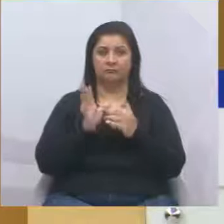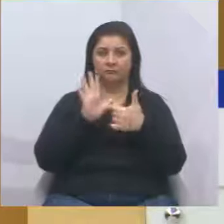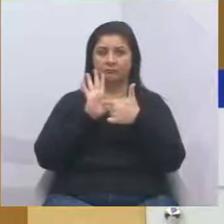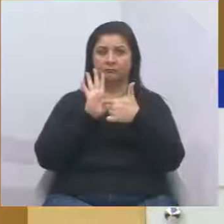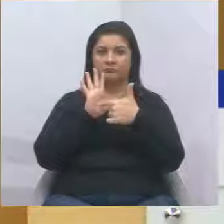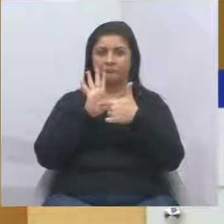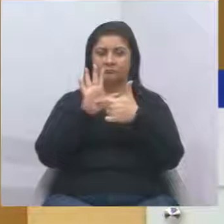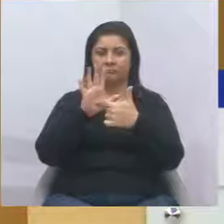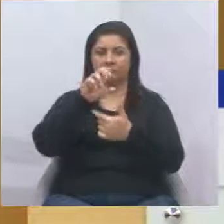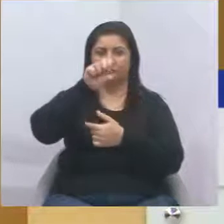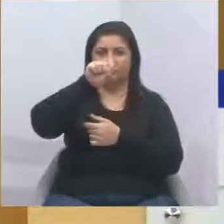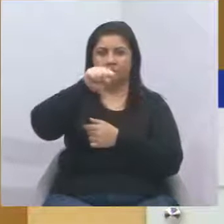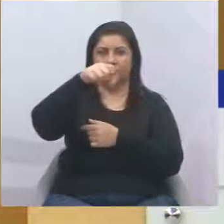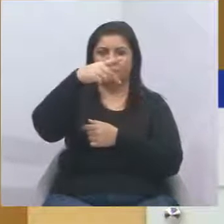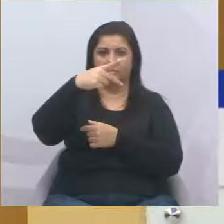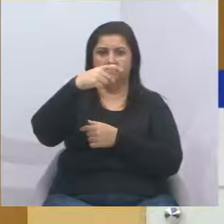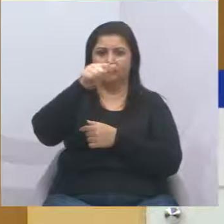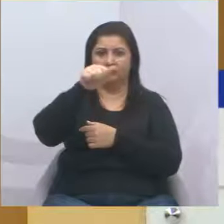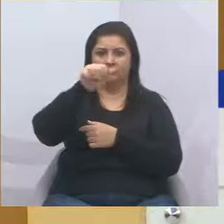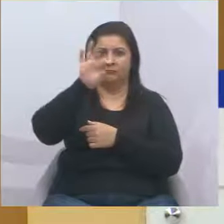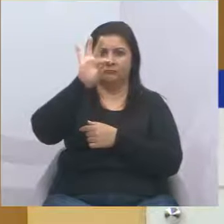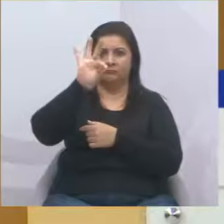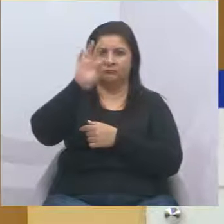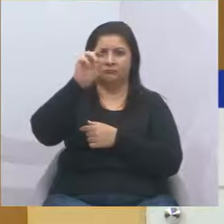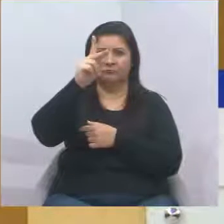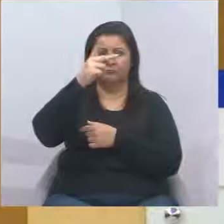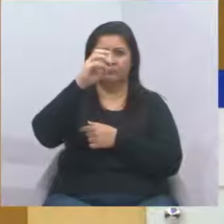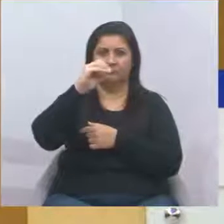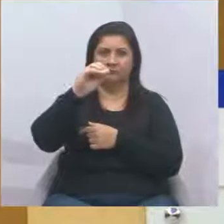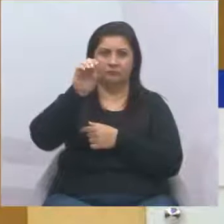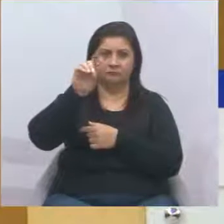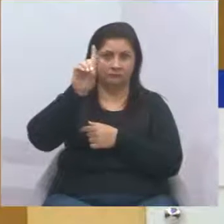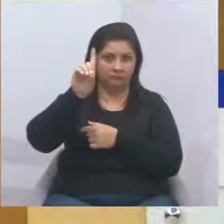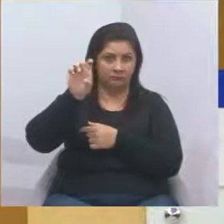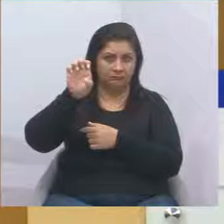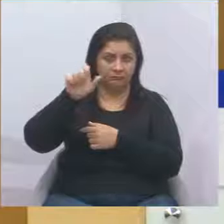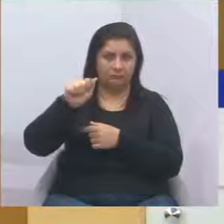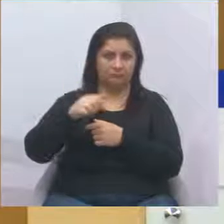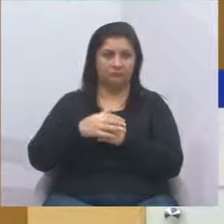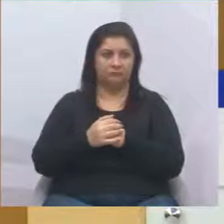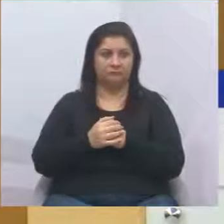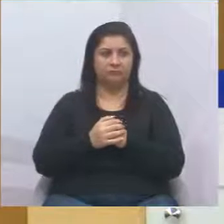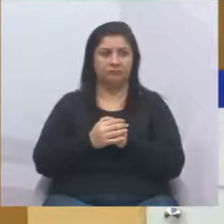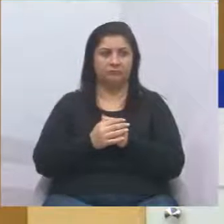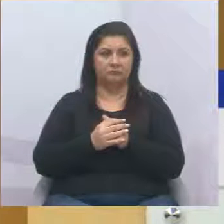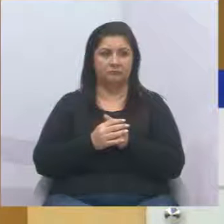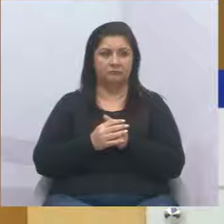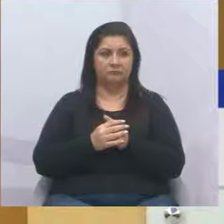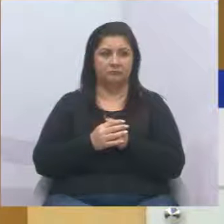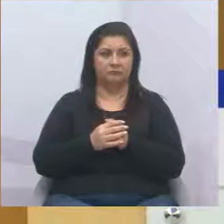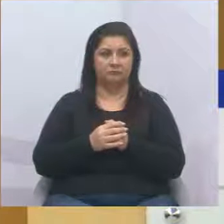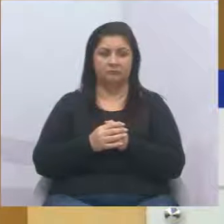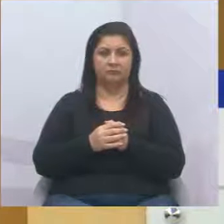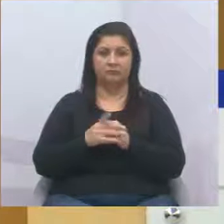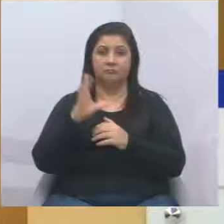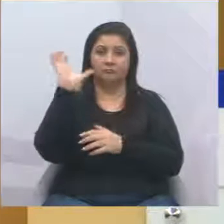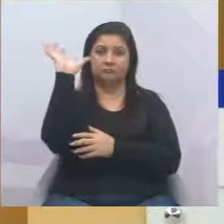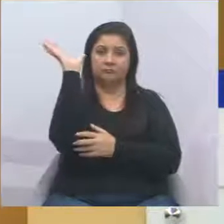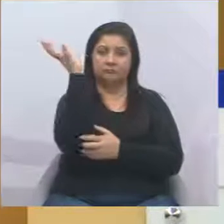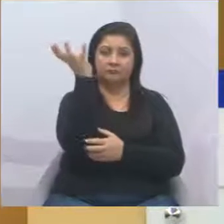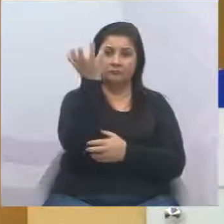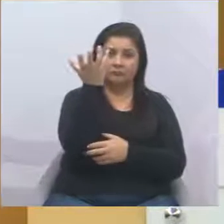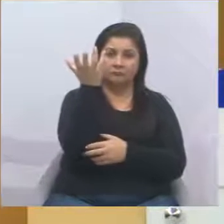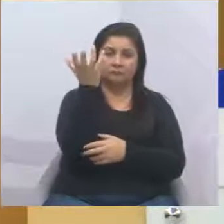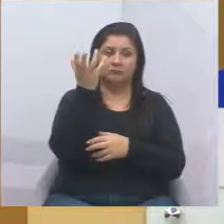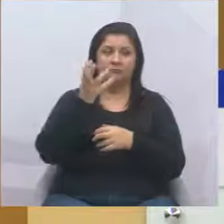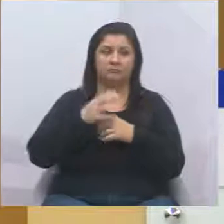Apresentação: Spathodia campanulata, Spathodia. A Spathodia campanulata, Spathodia, é uma árvore da família